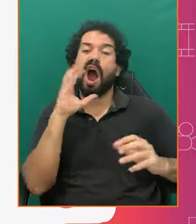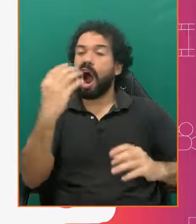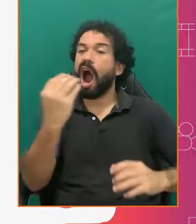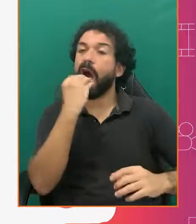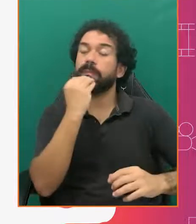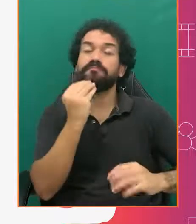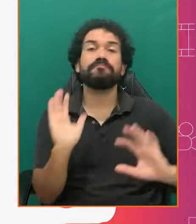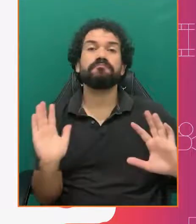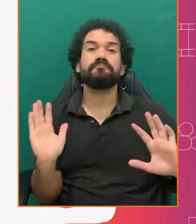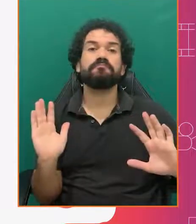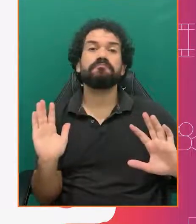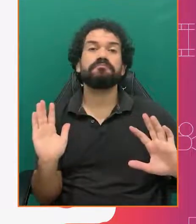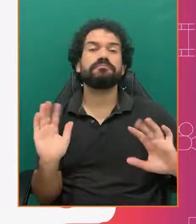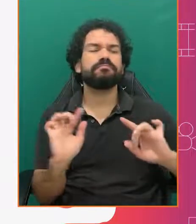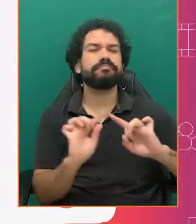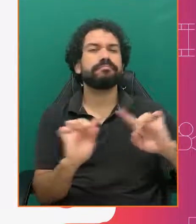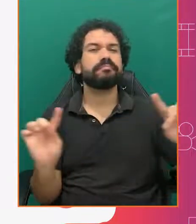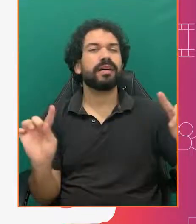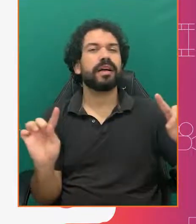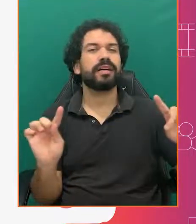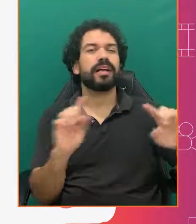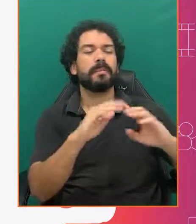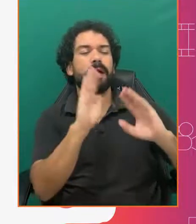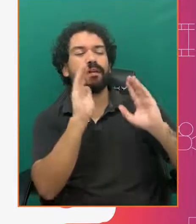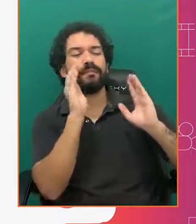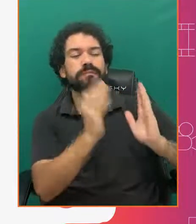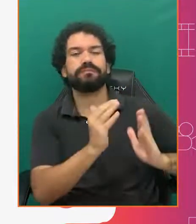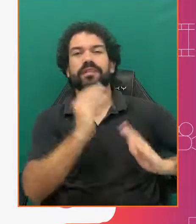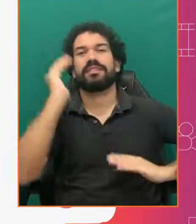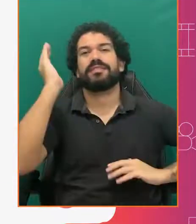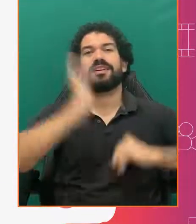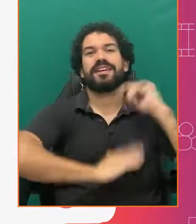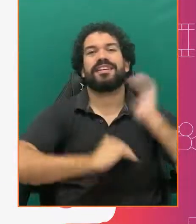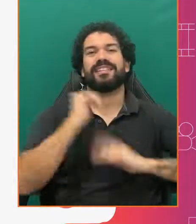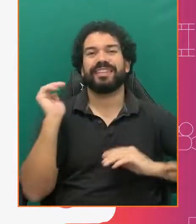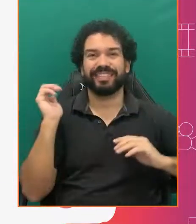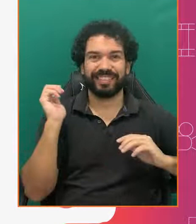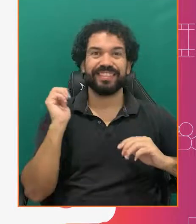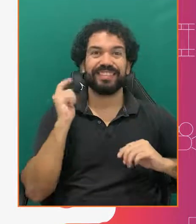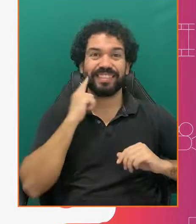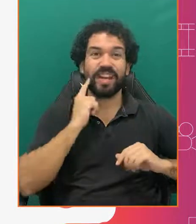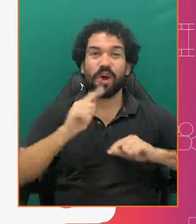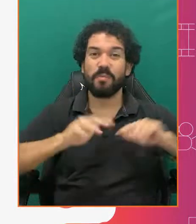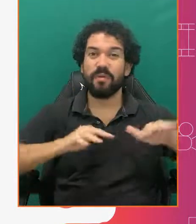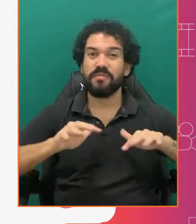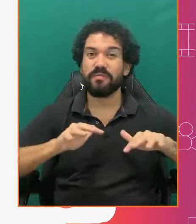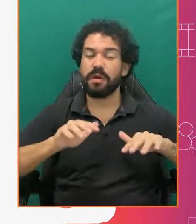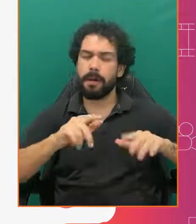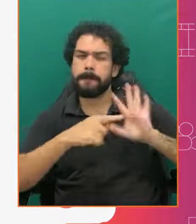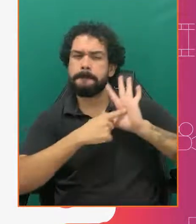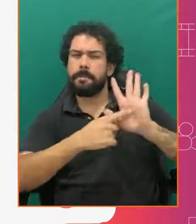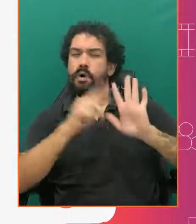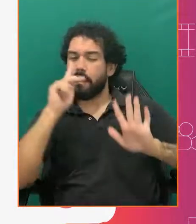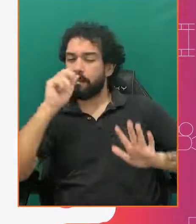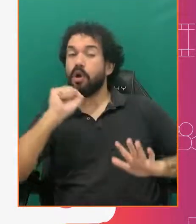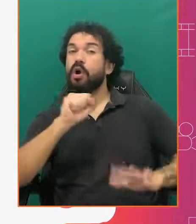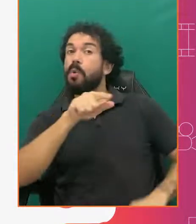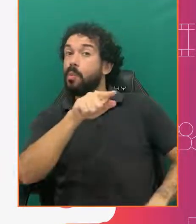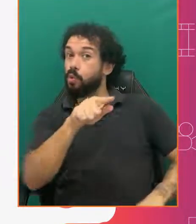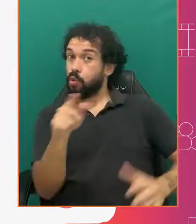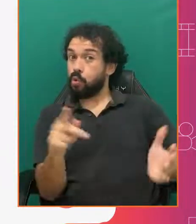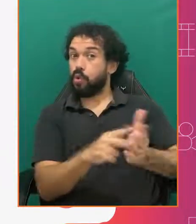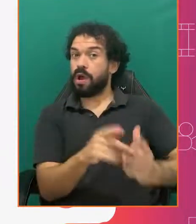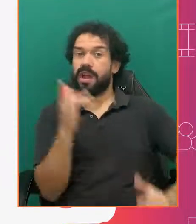lanche, mas elas dão muito mais ênfase na ação. Ela intensifica, mostra que aquele